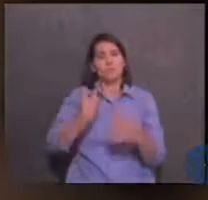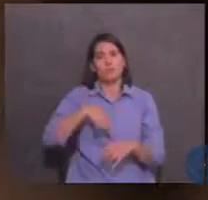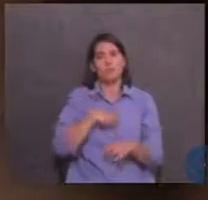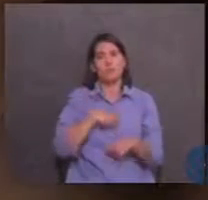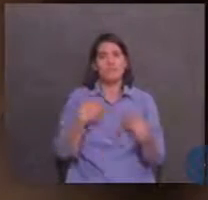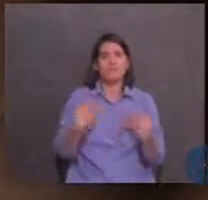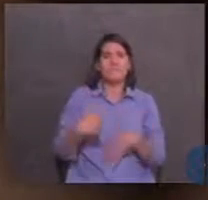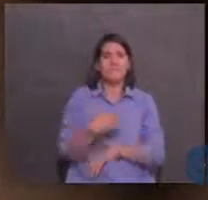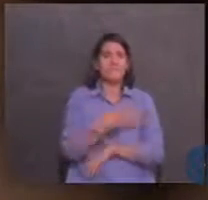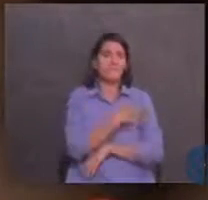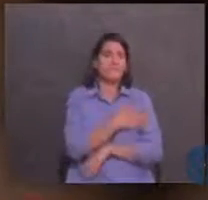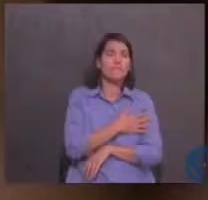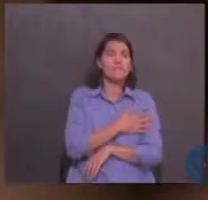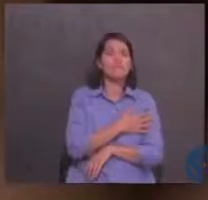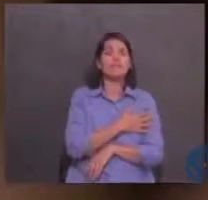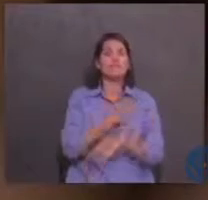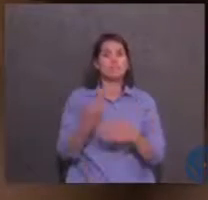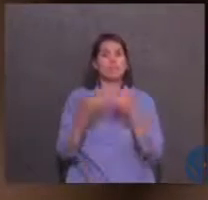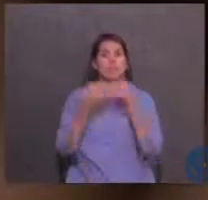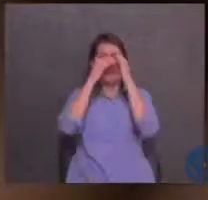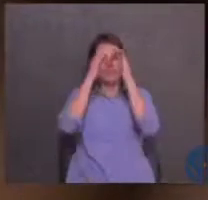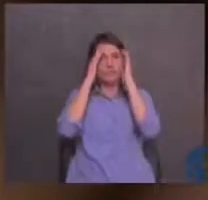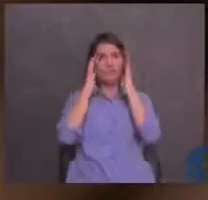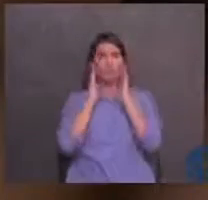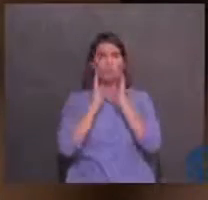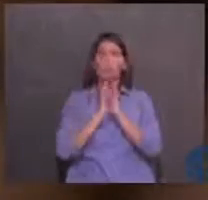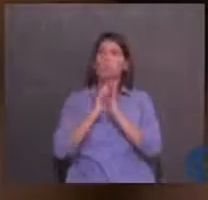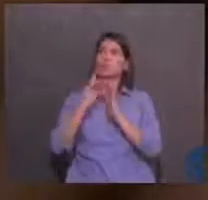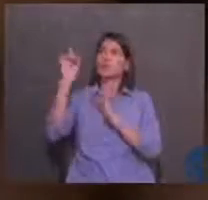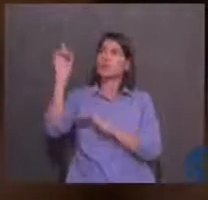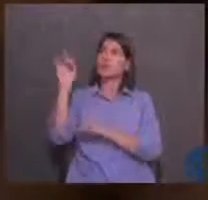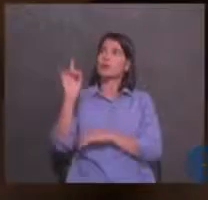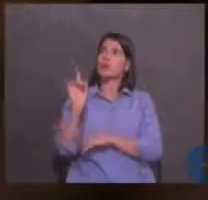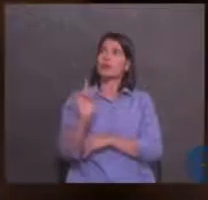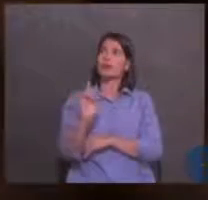Nossa Senhora apresenta-se como amparo da nossa fé.